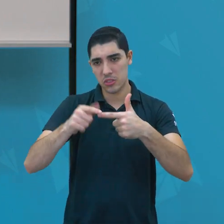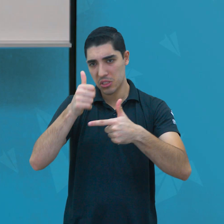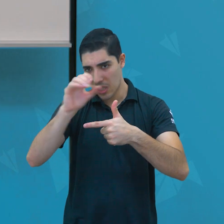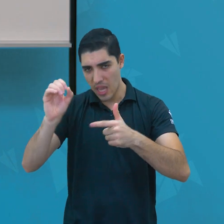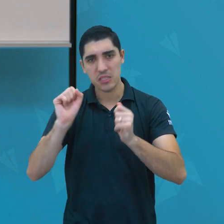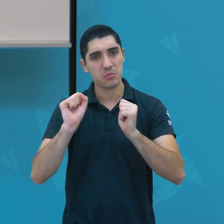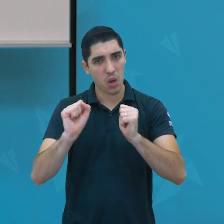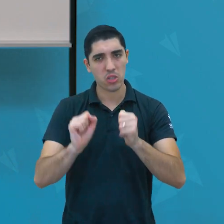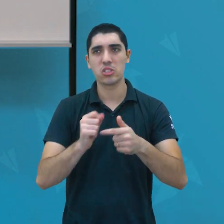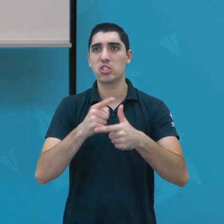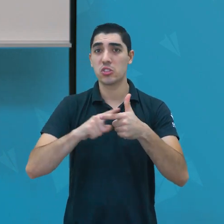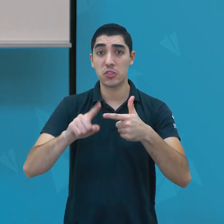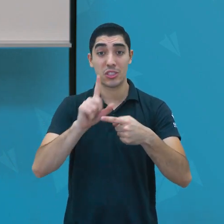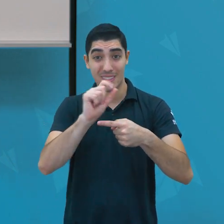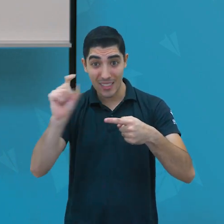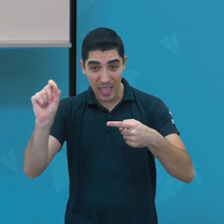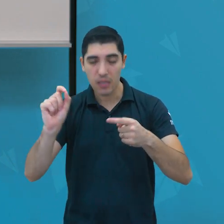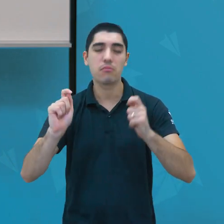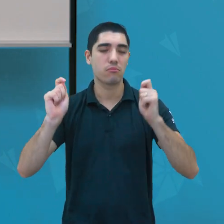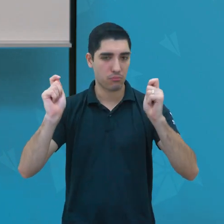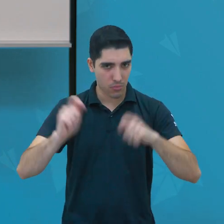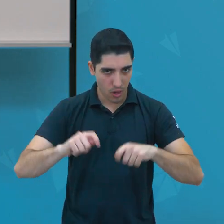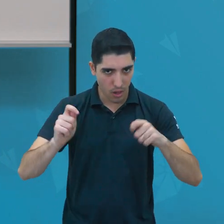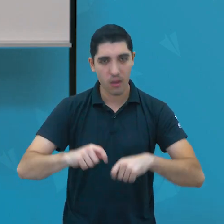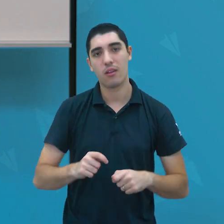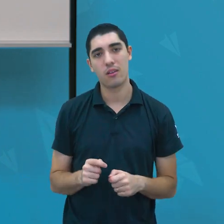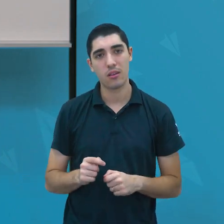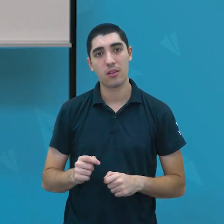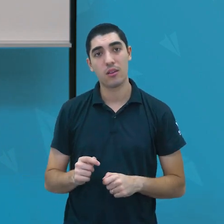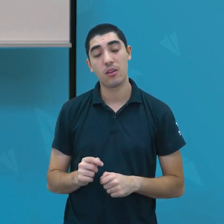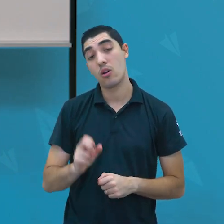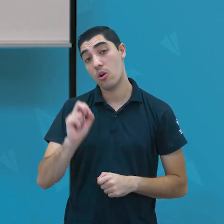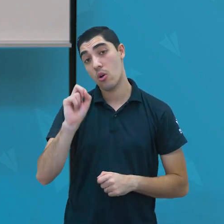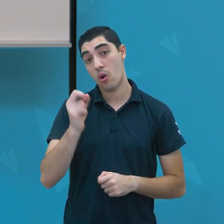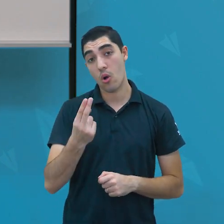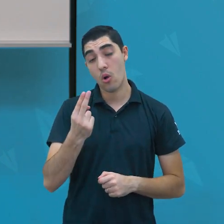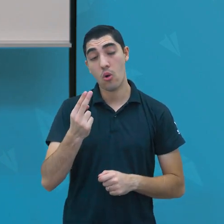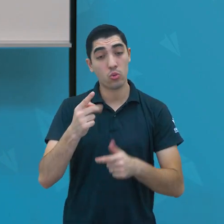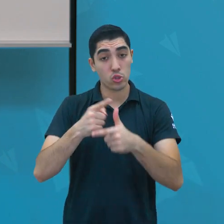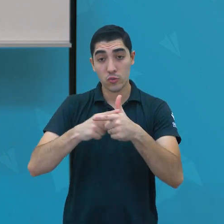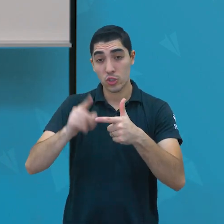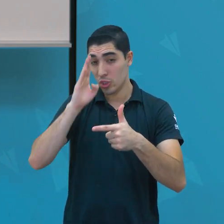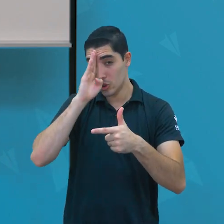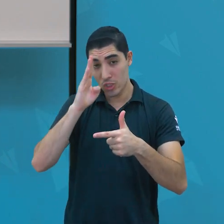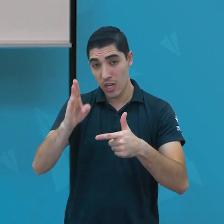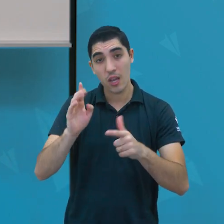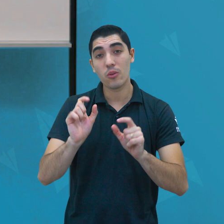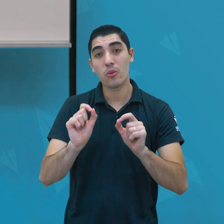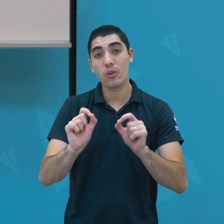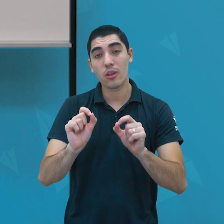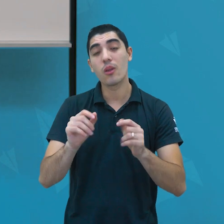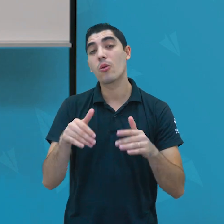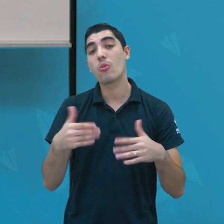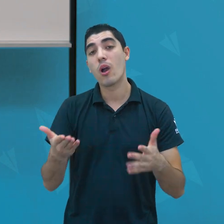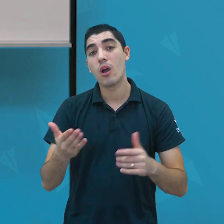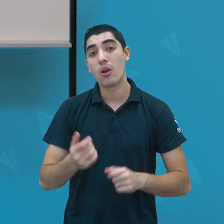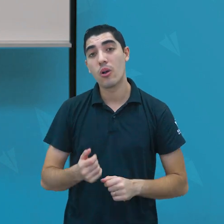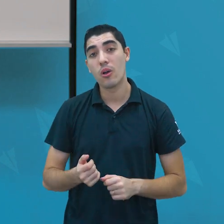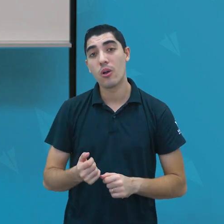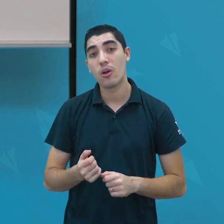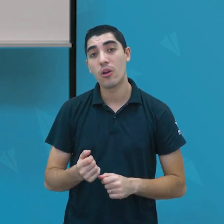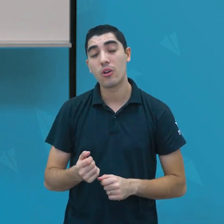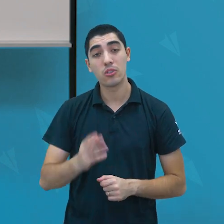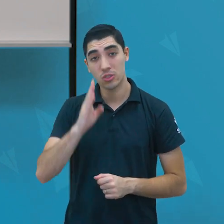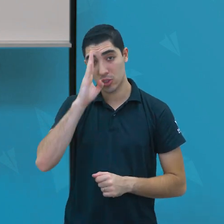Pode. Por 10? Pode. Por 100? Também. Ou você já dividir por quem? Ó, por quem você